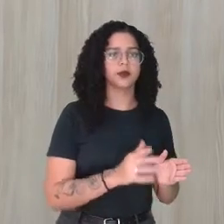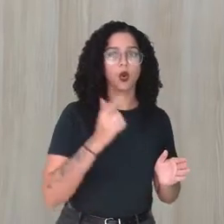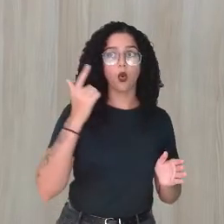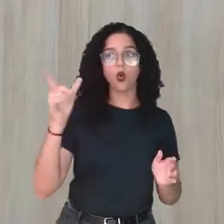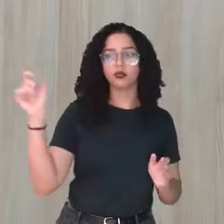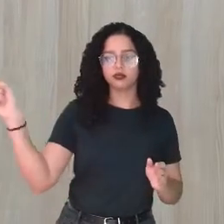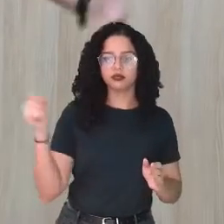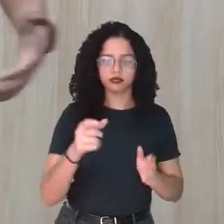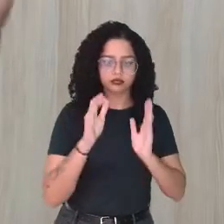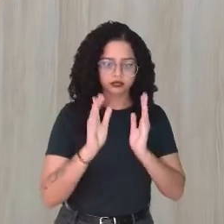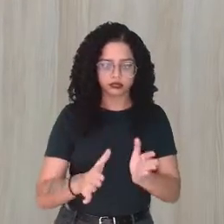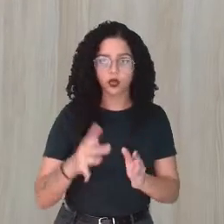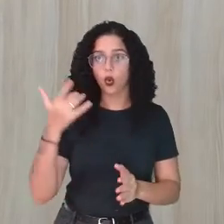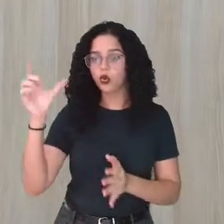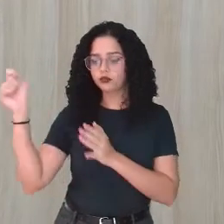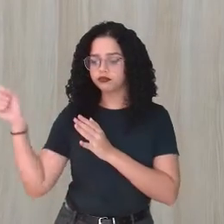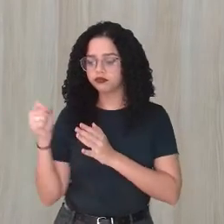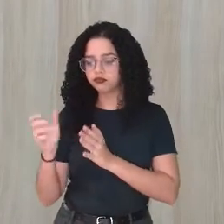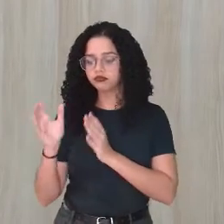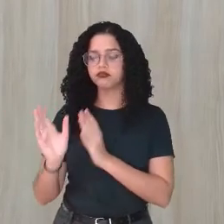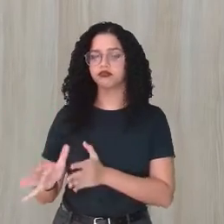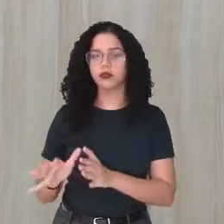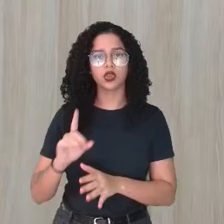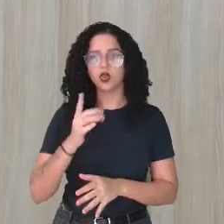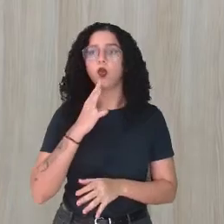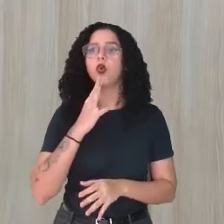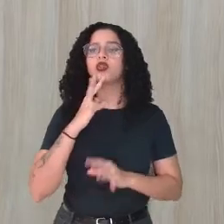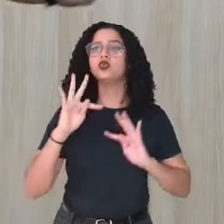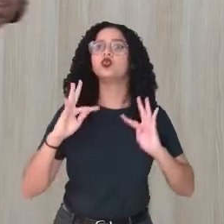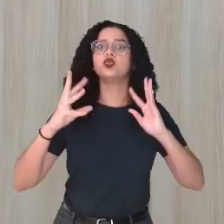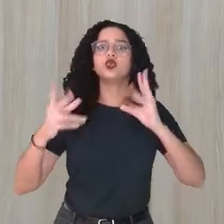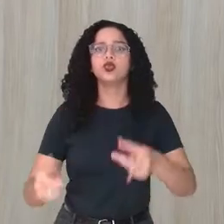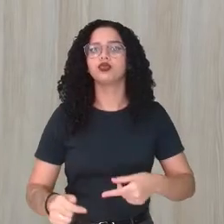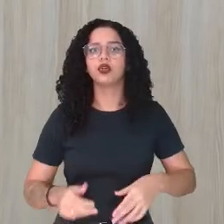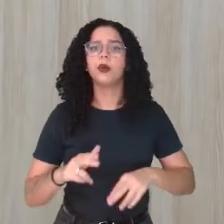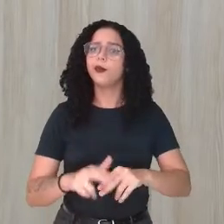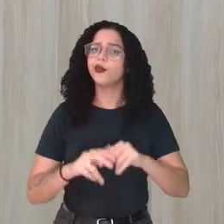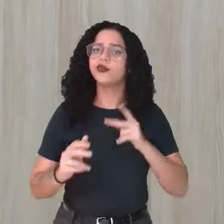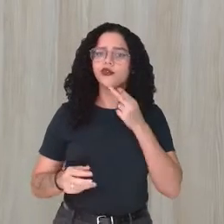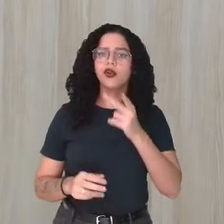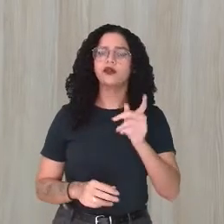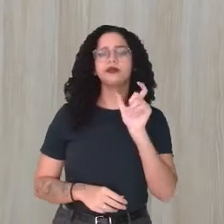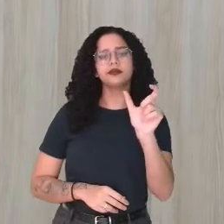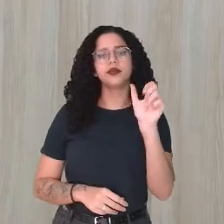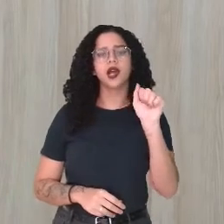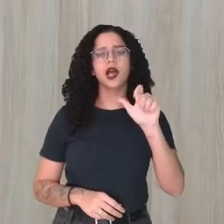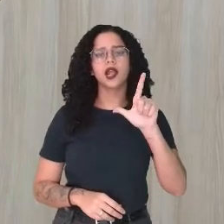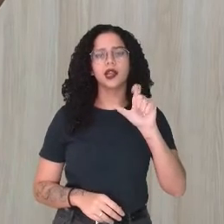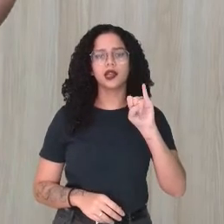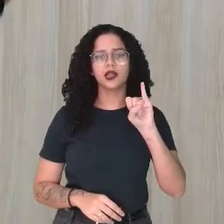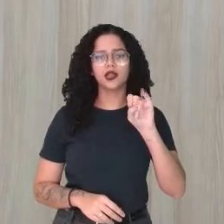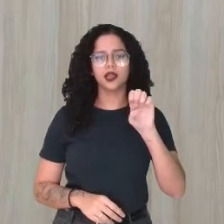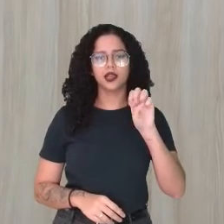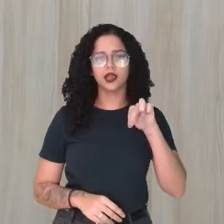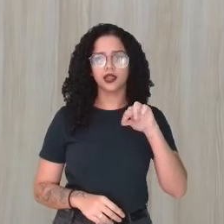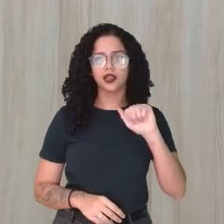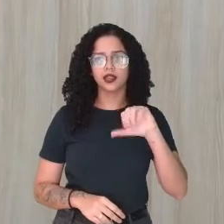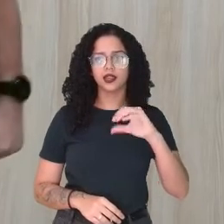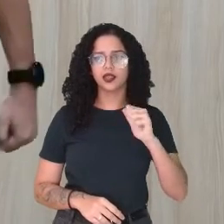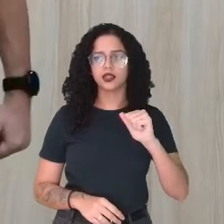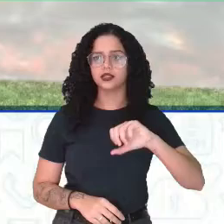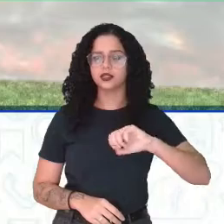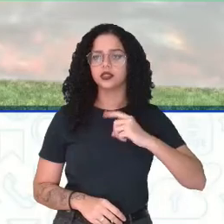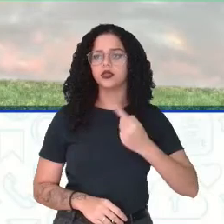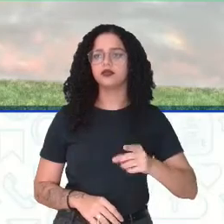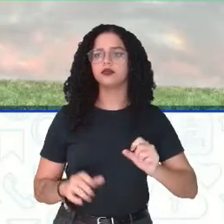não conhecia o todo da construção. Por isso, ela coloca aí a questão da alienação da mão de obra. Então, ela cheia de novo aí, Billy